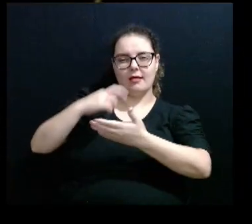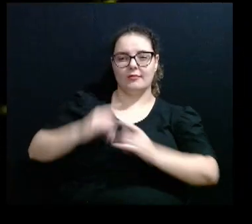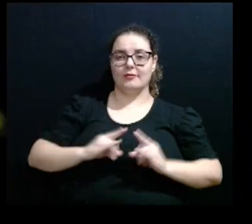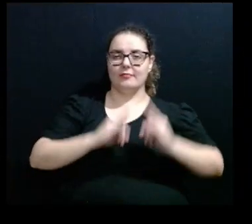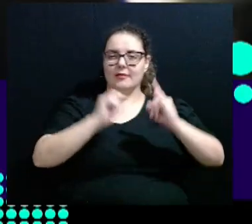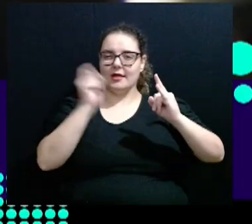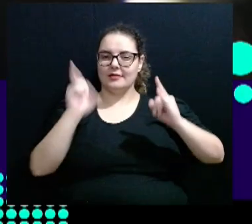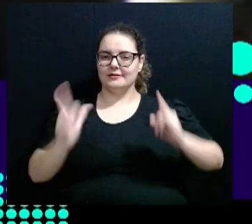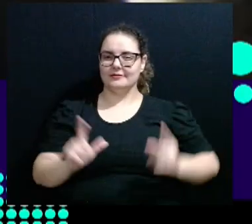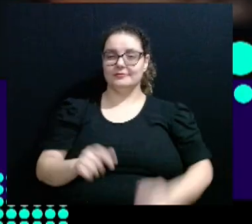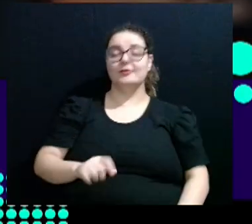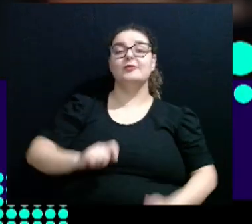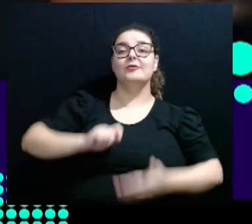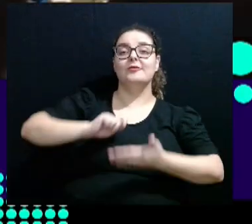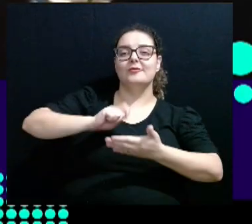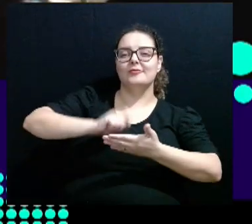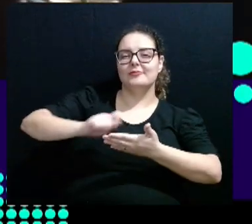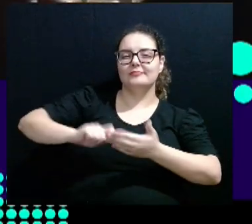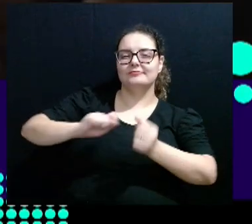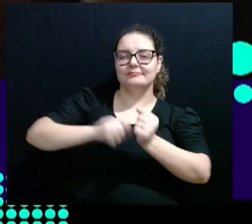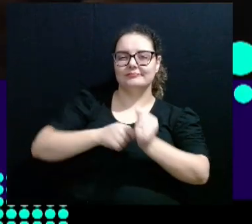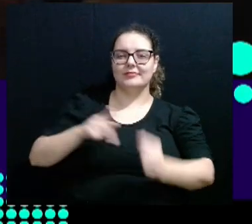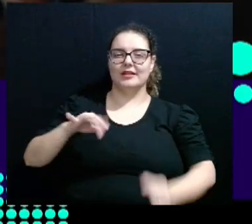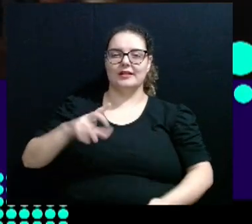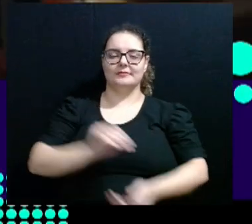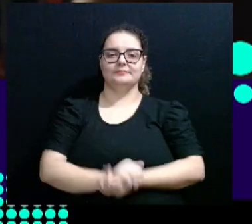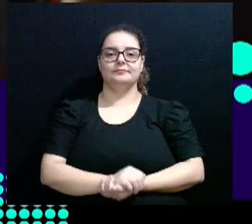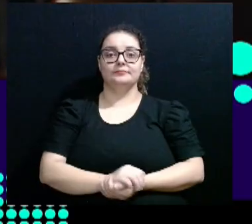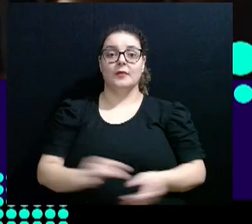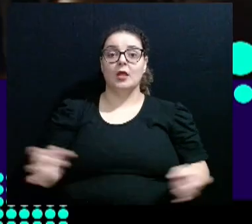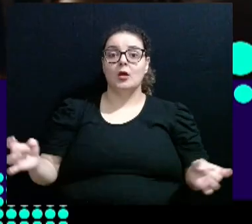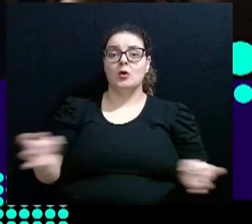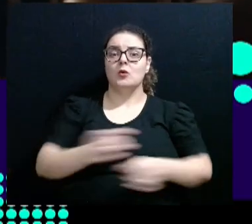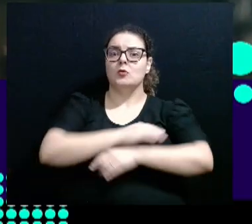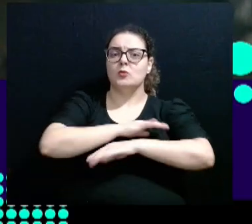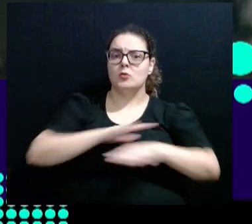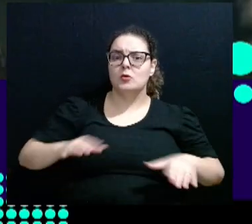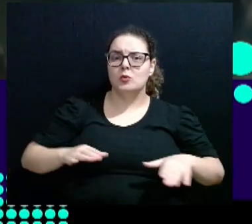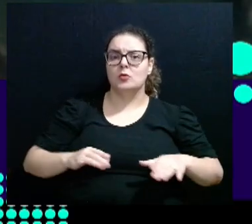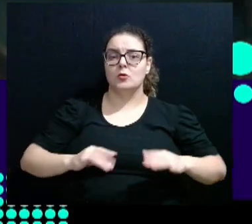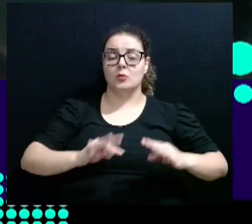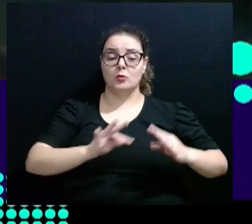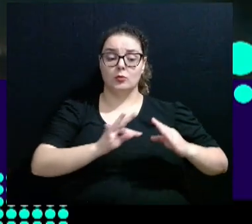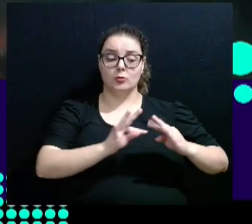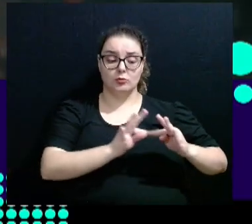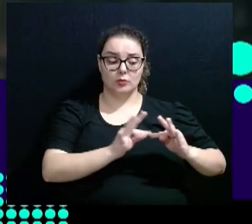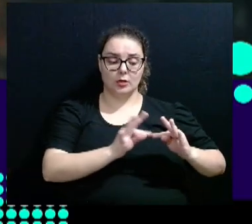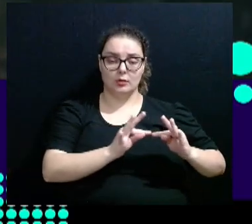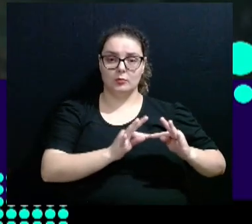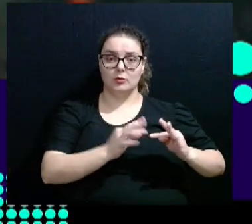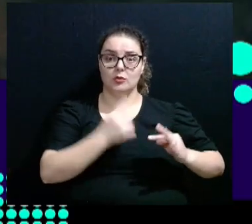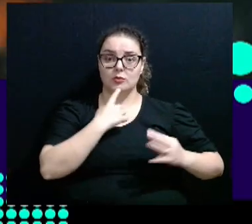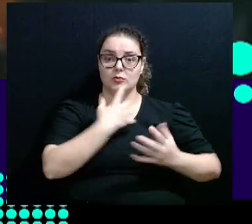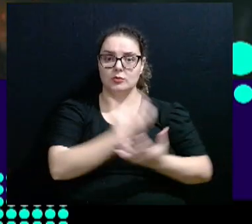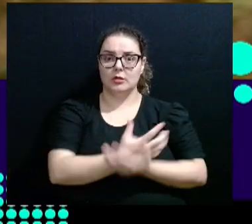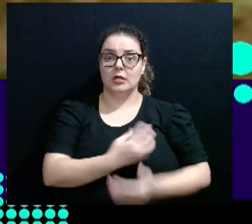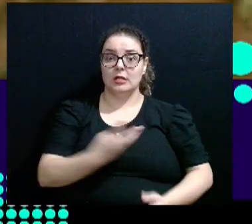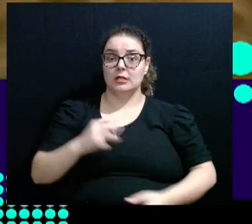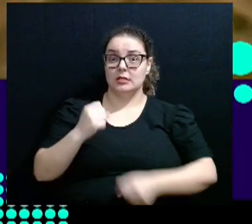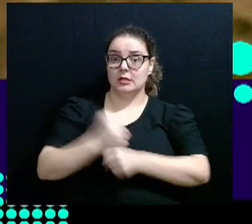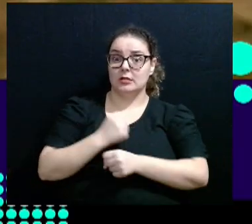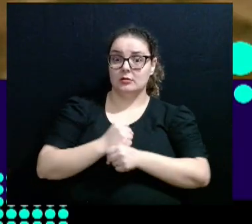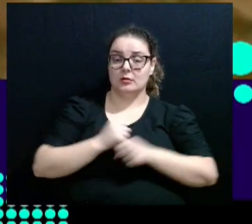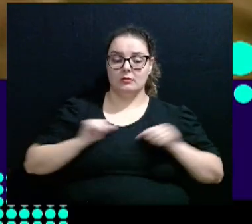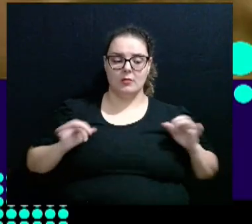Diário de Pilar na... Extermínio, o Templo dos Ossos. 30 anos após a devastadora infestação viral,